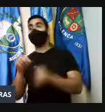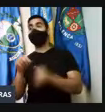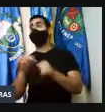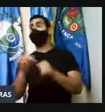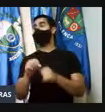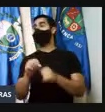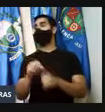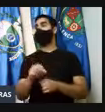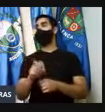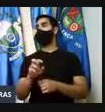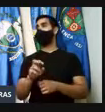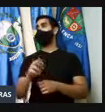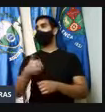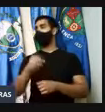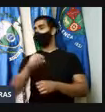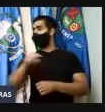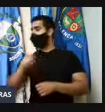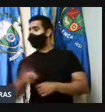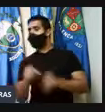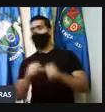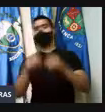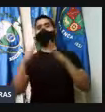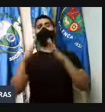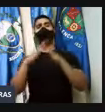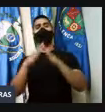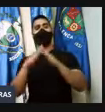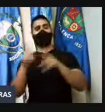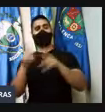em casas populares,